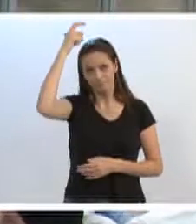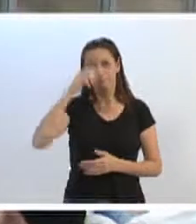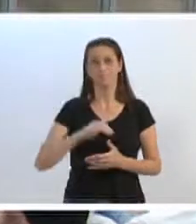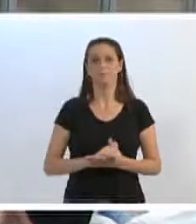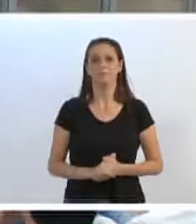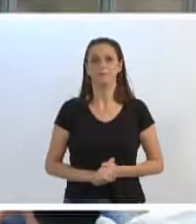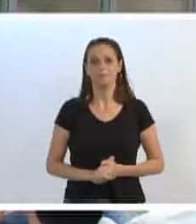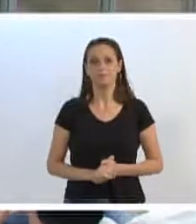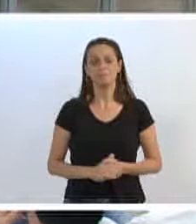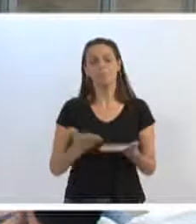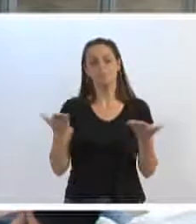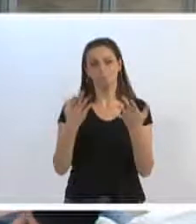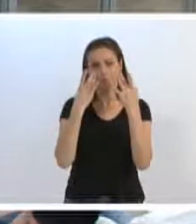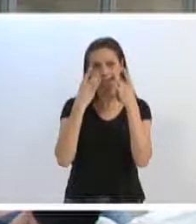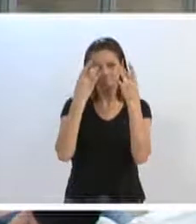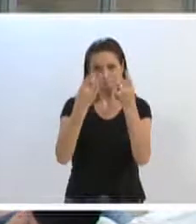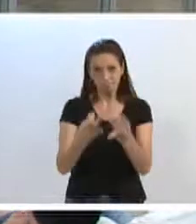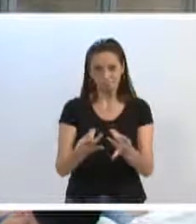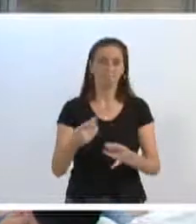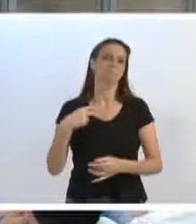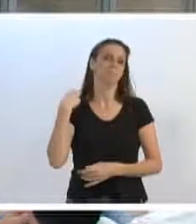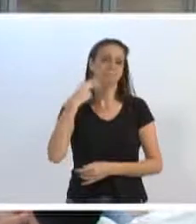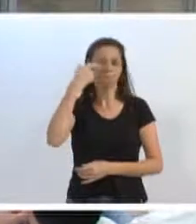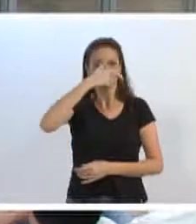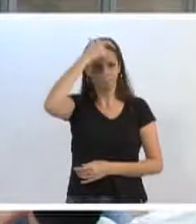Vamos ouvir, então, com autorização.